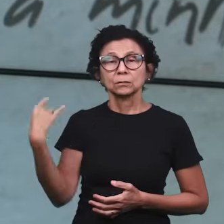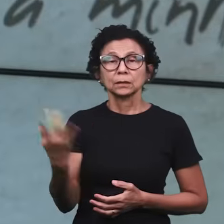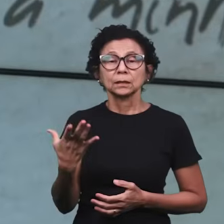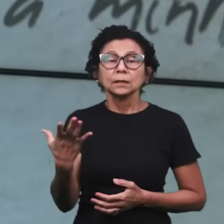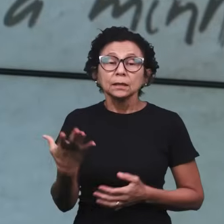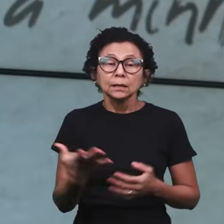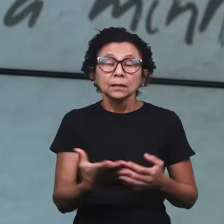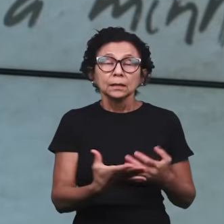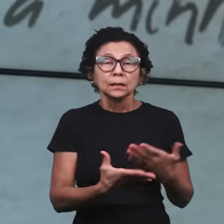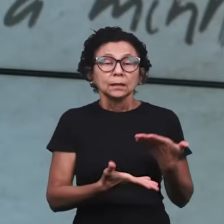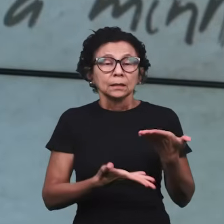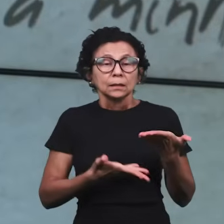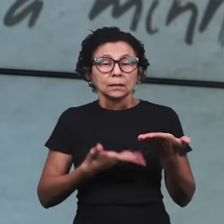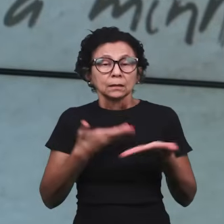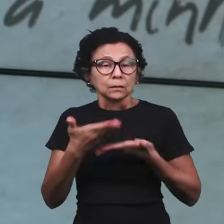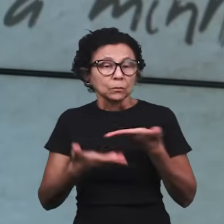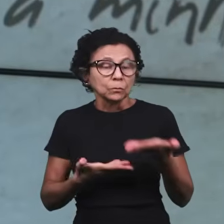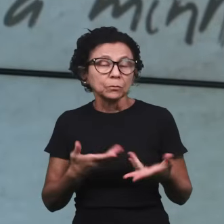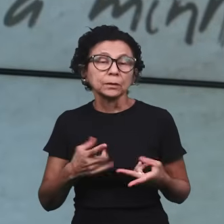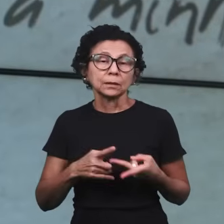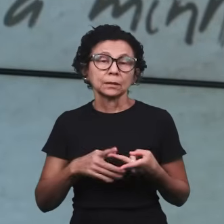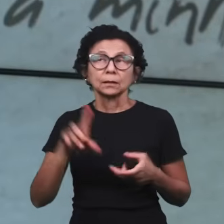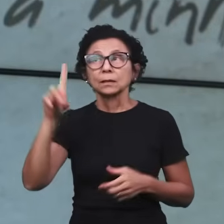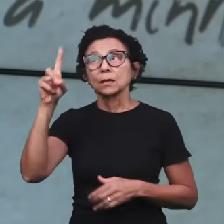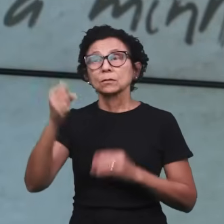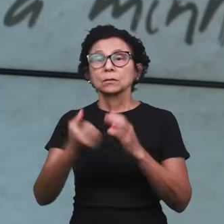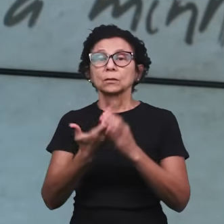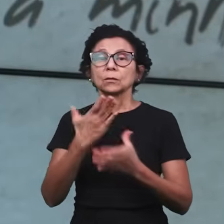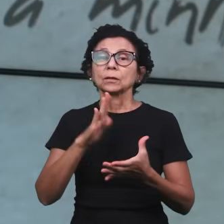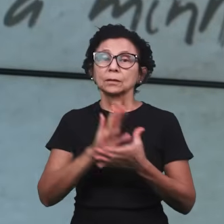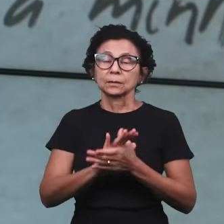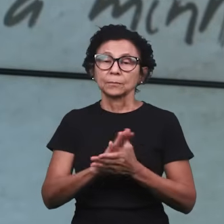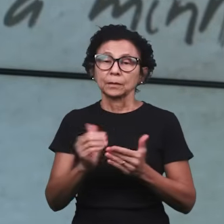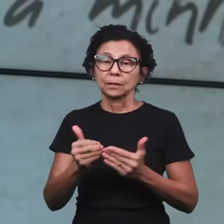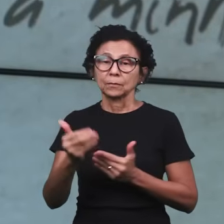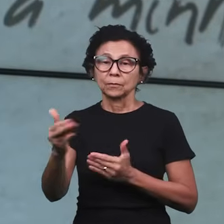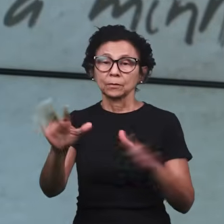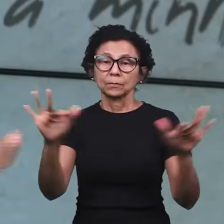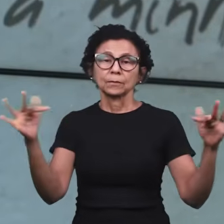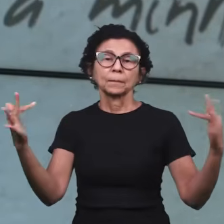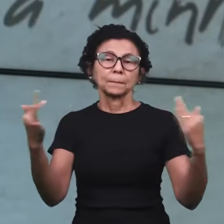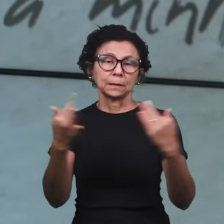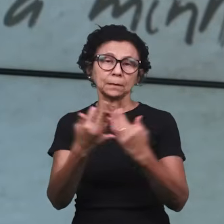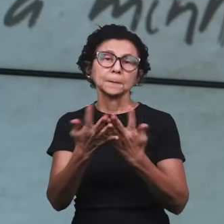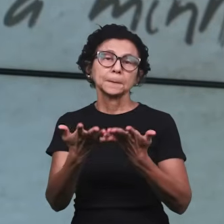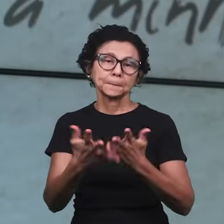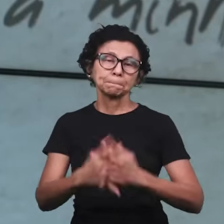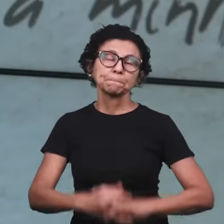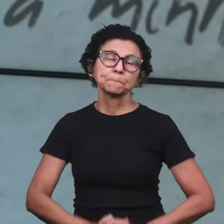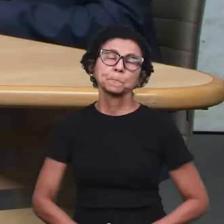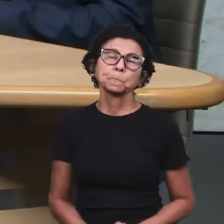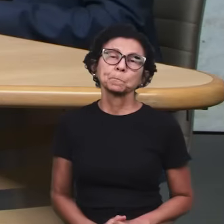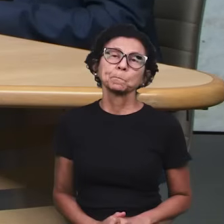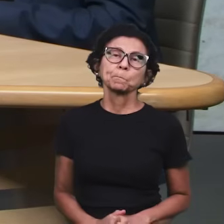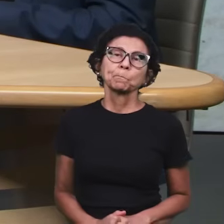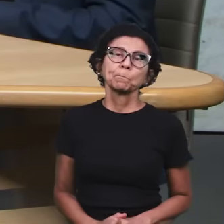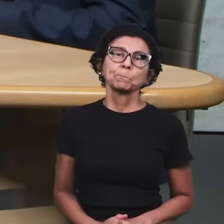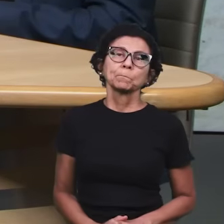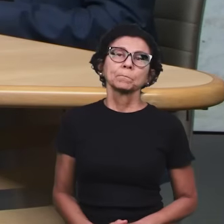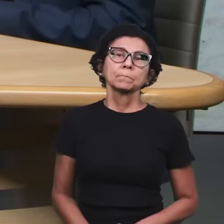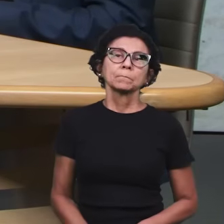uma invenção humana, mas foi uma criação de Deus, porque a partir da família, Deus faz a sua grande obra, né, pastor Marcelo?